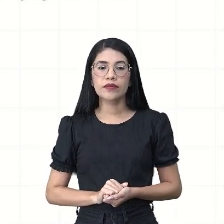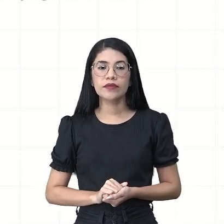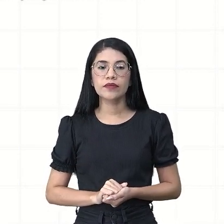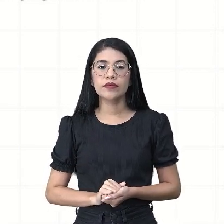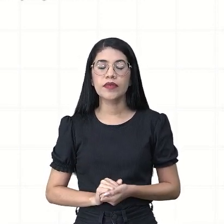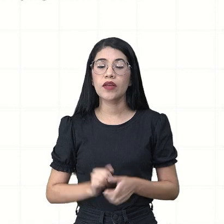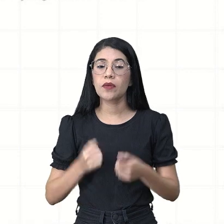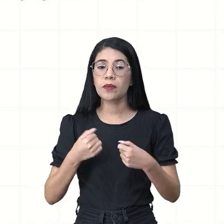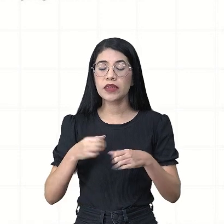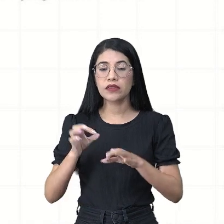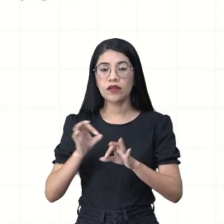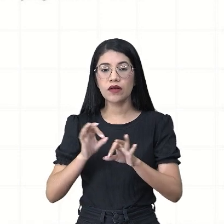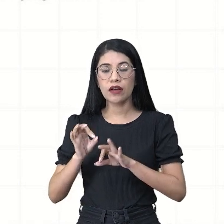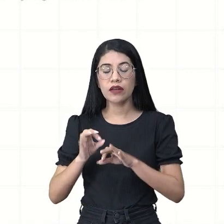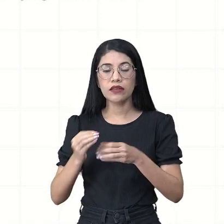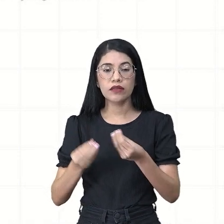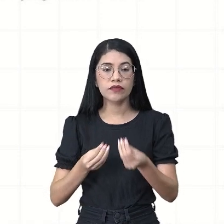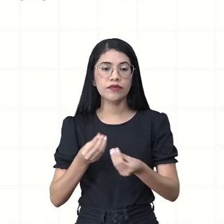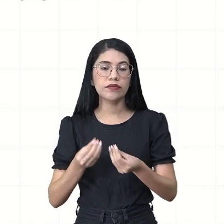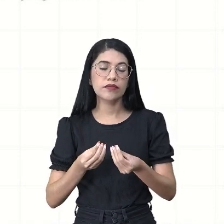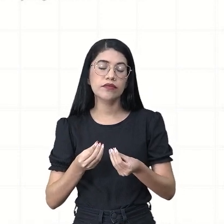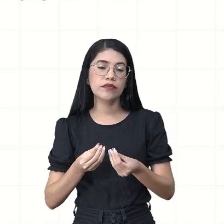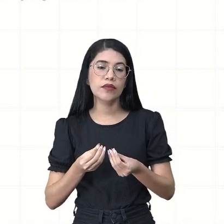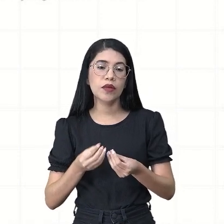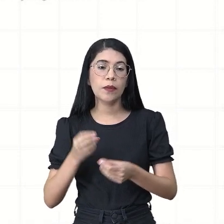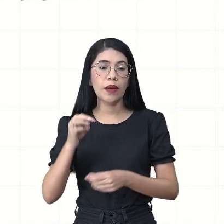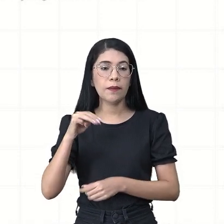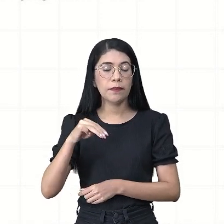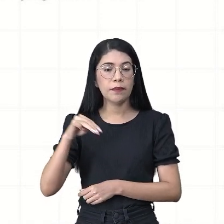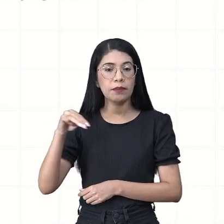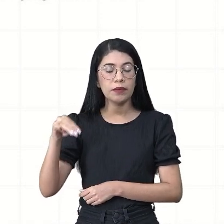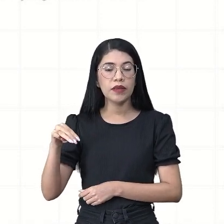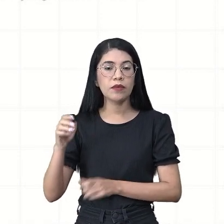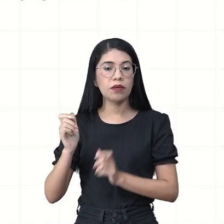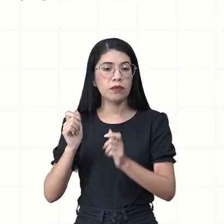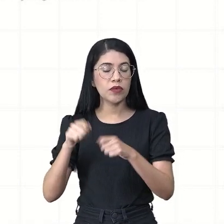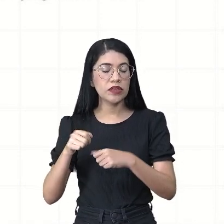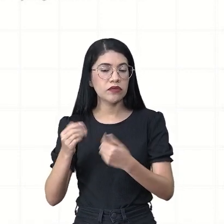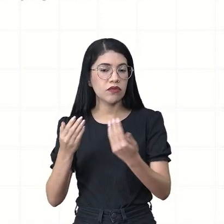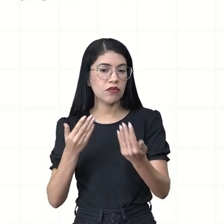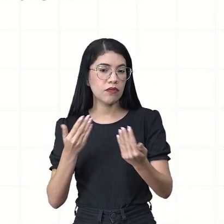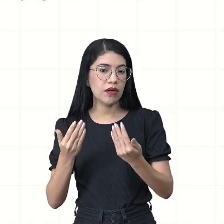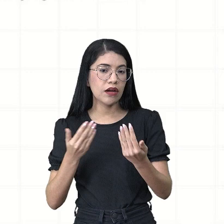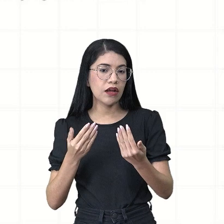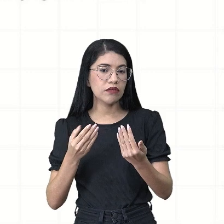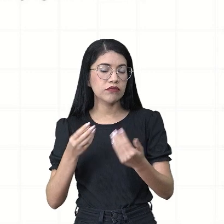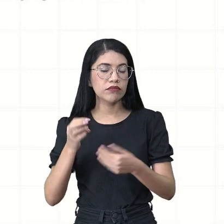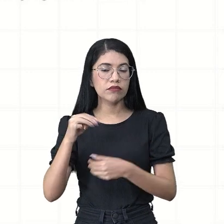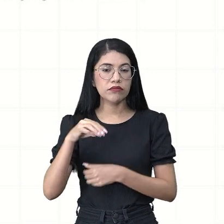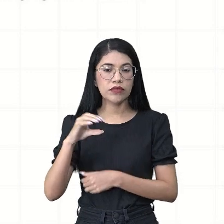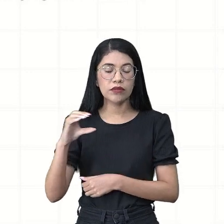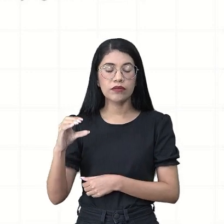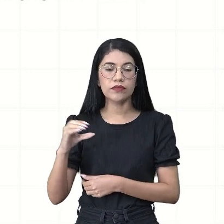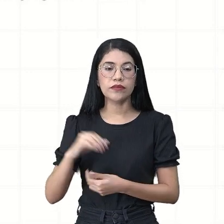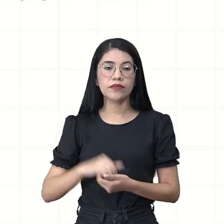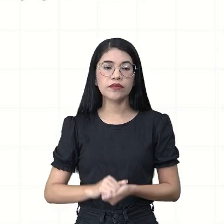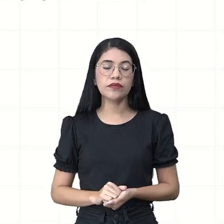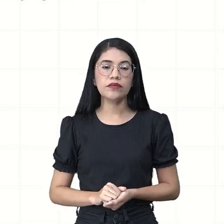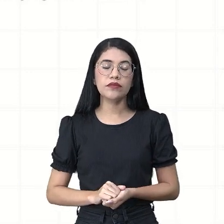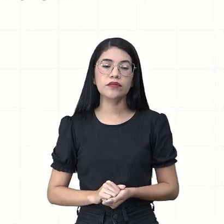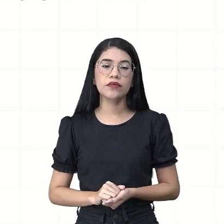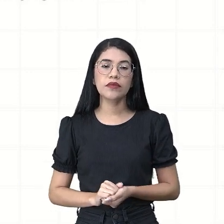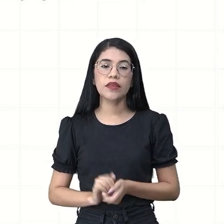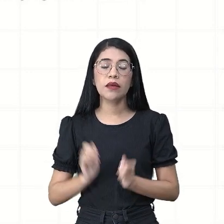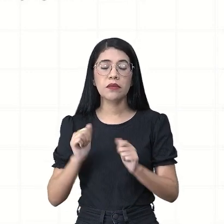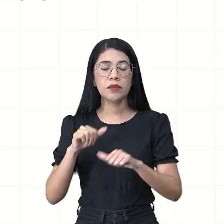essa medida aqui que está em quilômetro em milímetro, né? Para poder comparar aí com o micrômetro. E para transformar